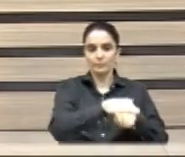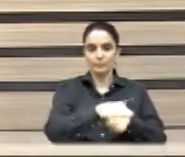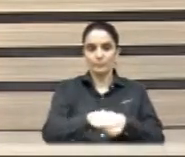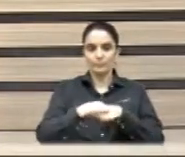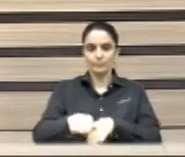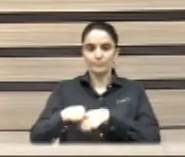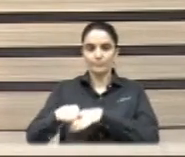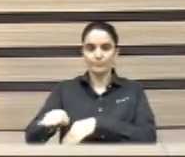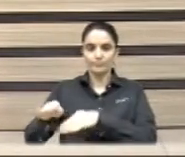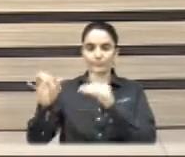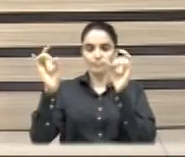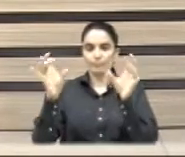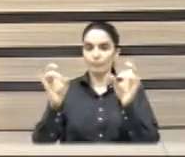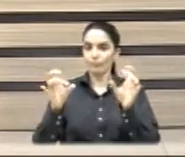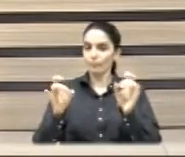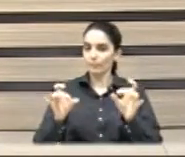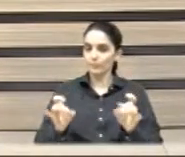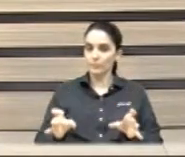demarcação de vagas de